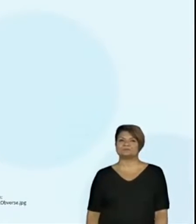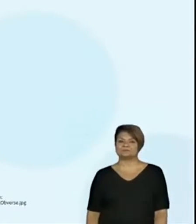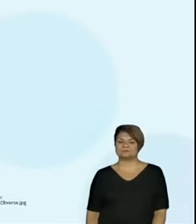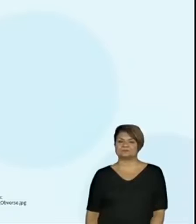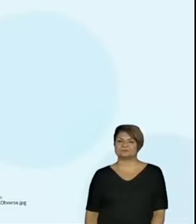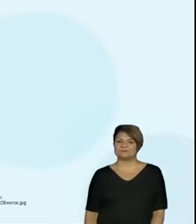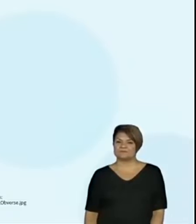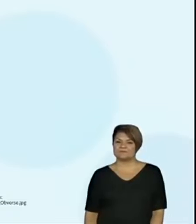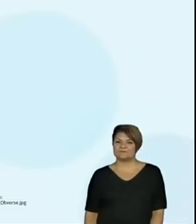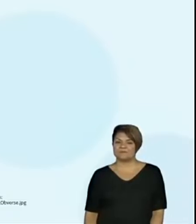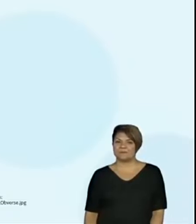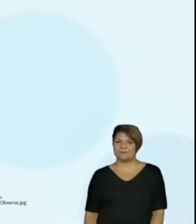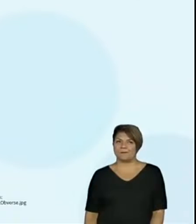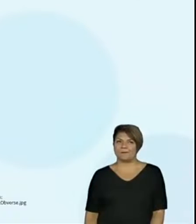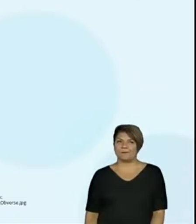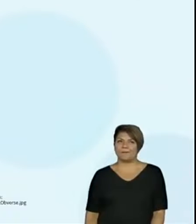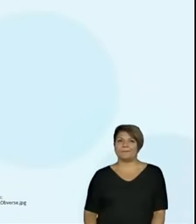reais.